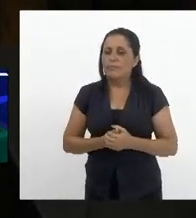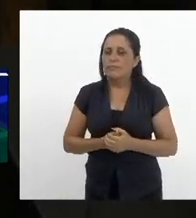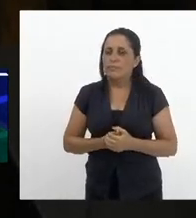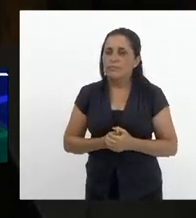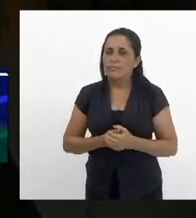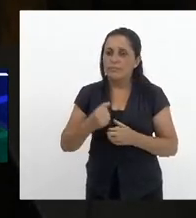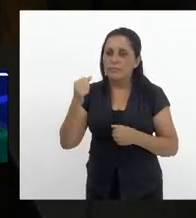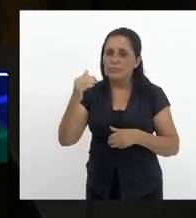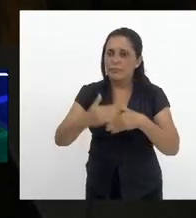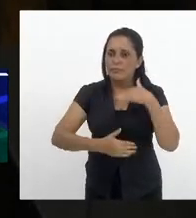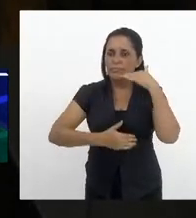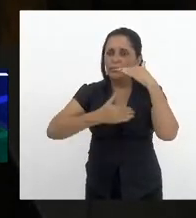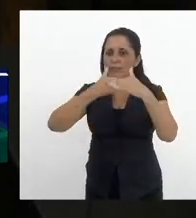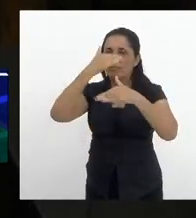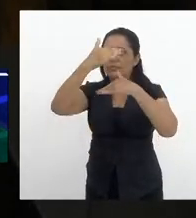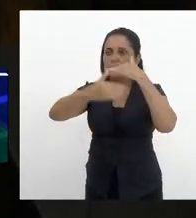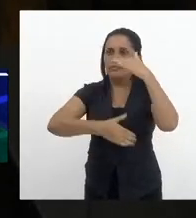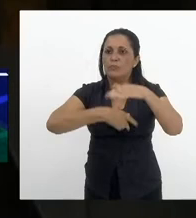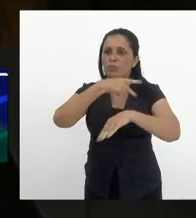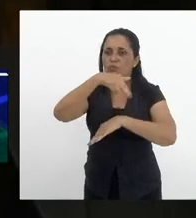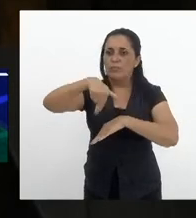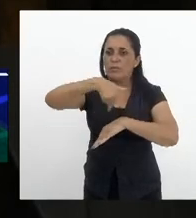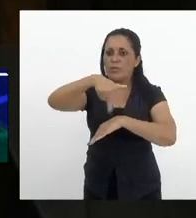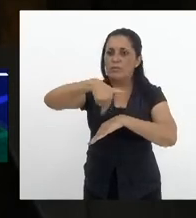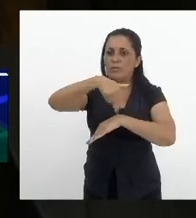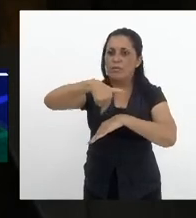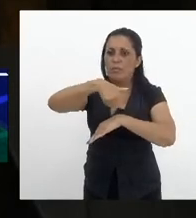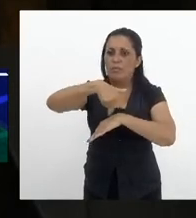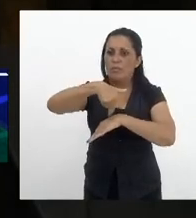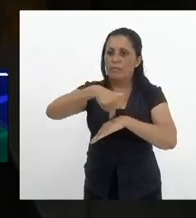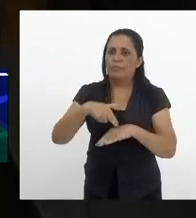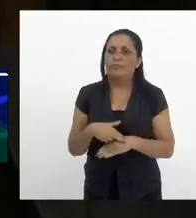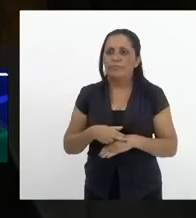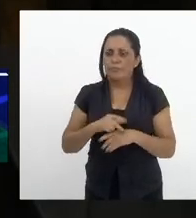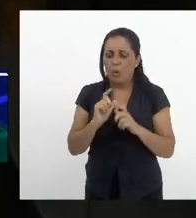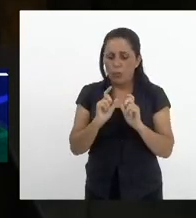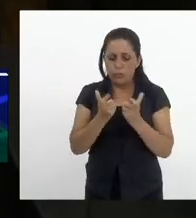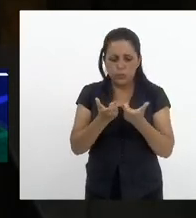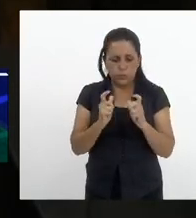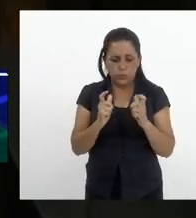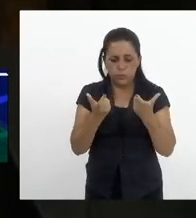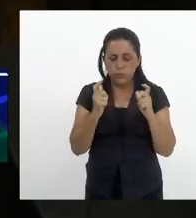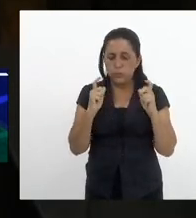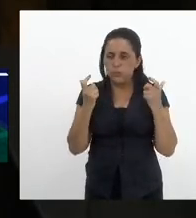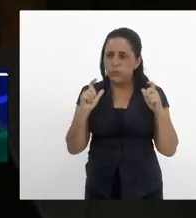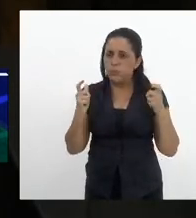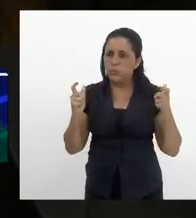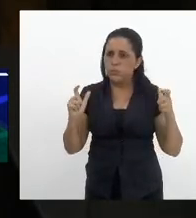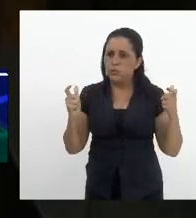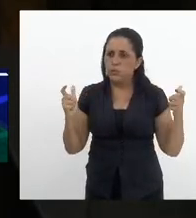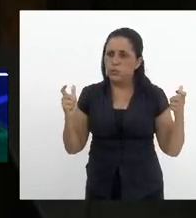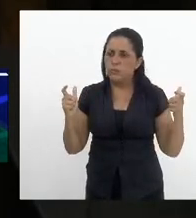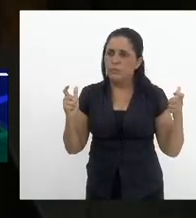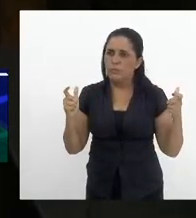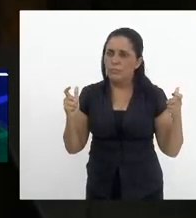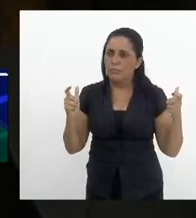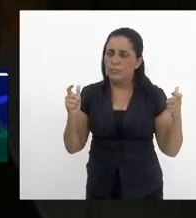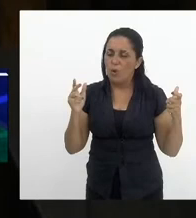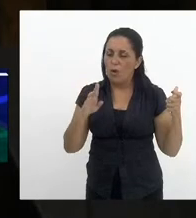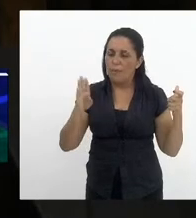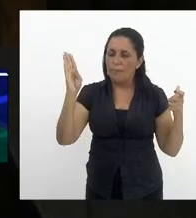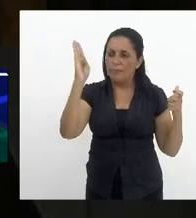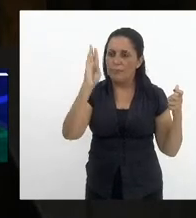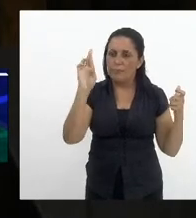a construir uma nação de dimensões continentais chamada